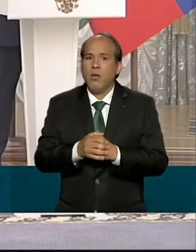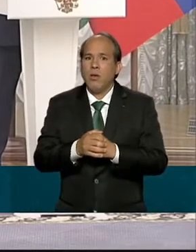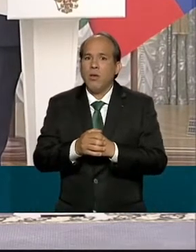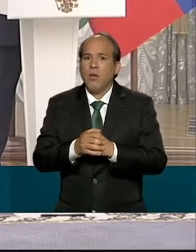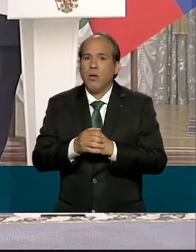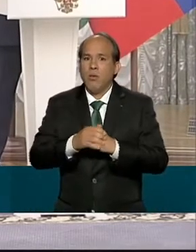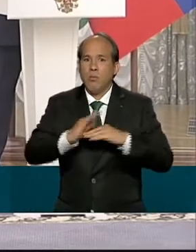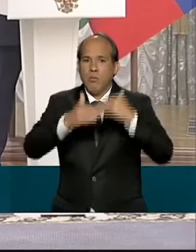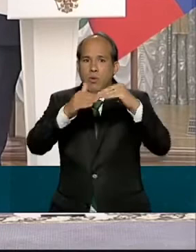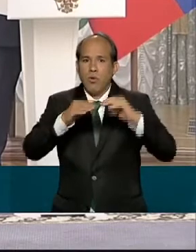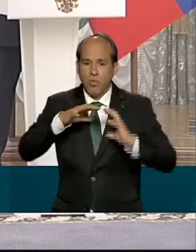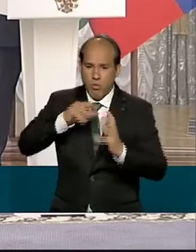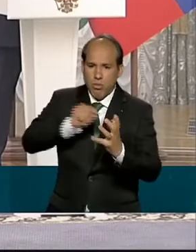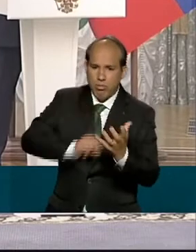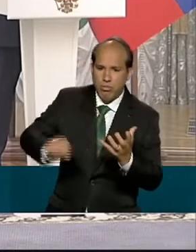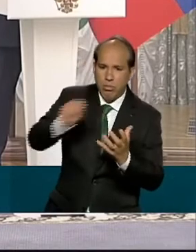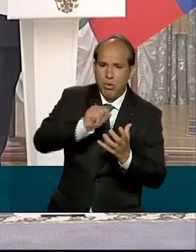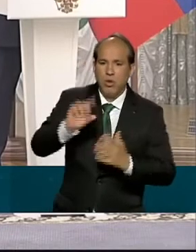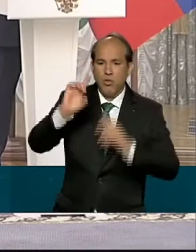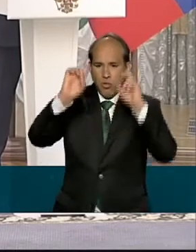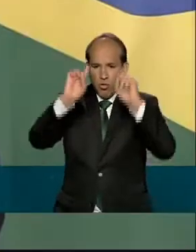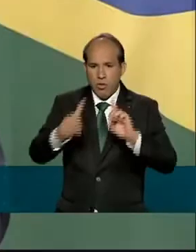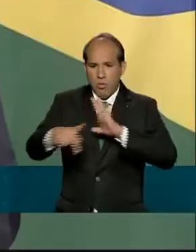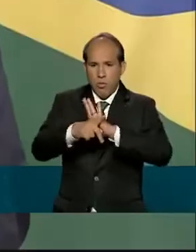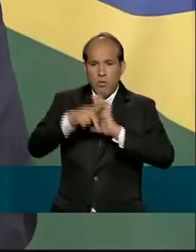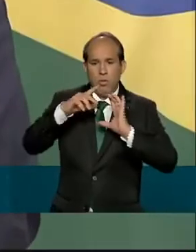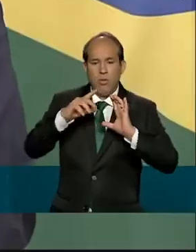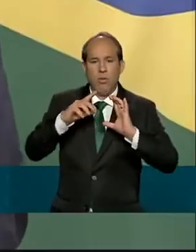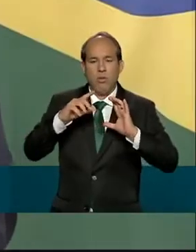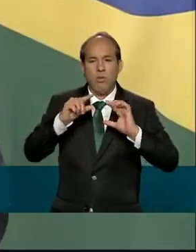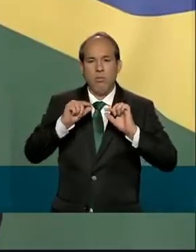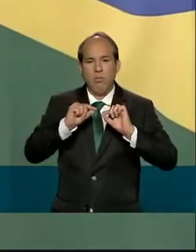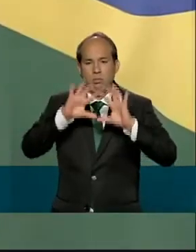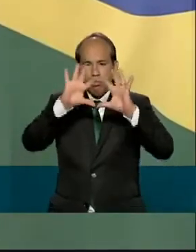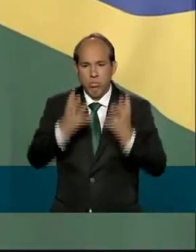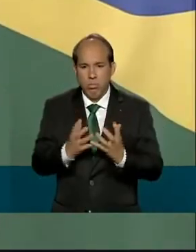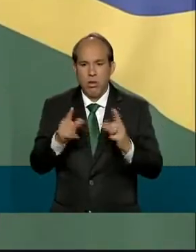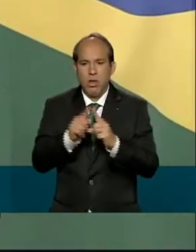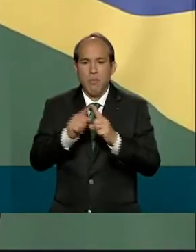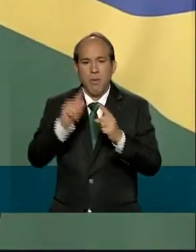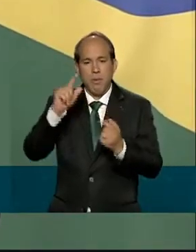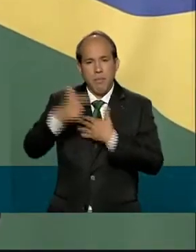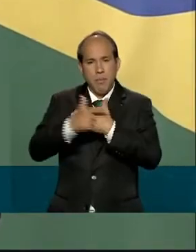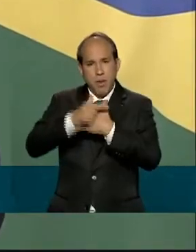com base no direito internacional e papel central coordenador da ONU.